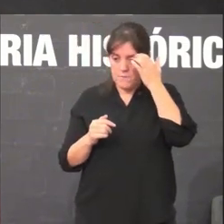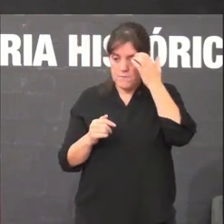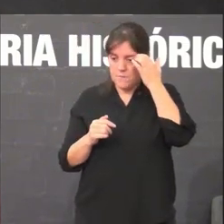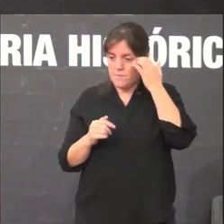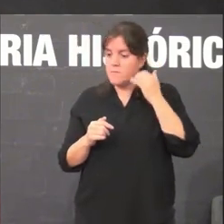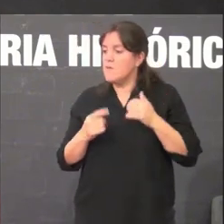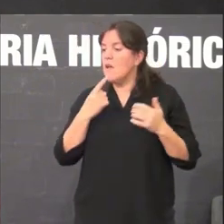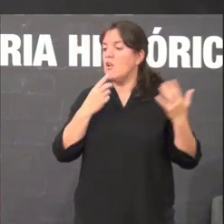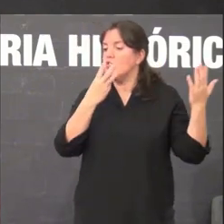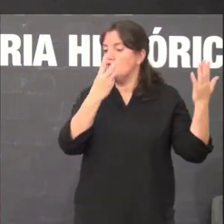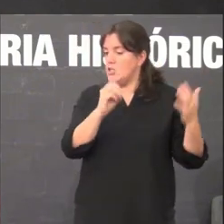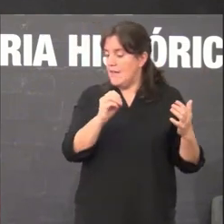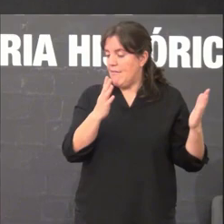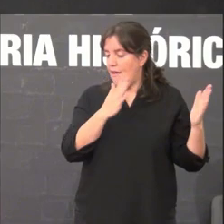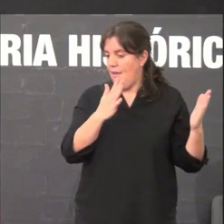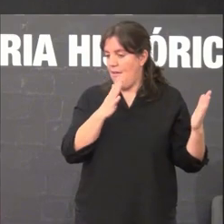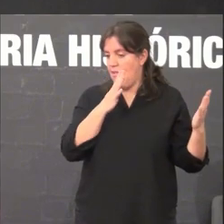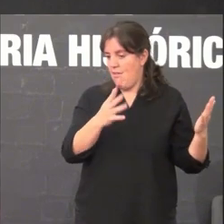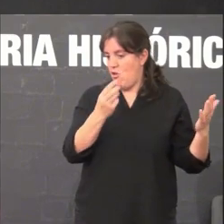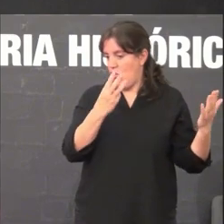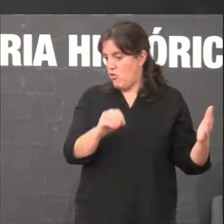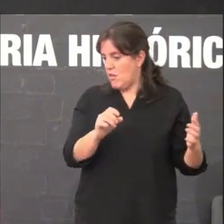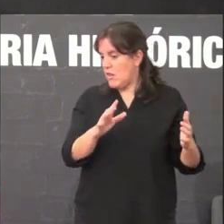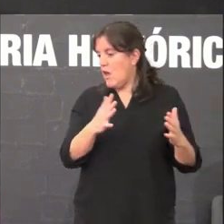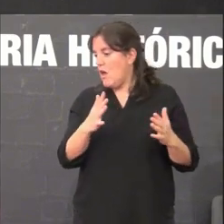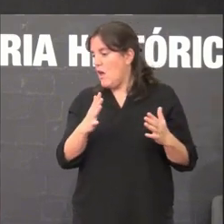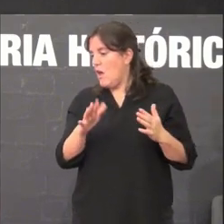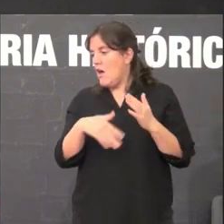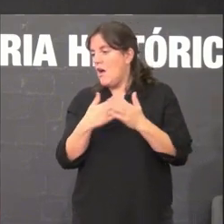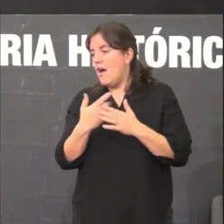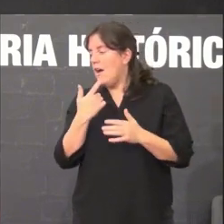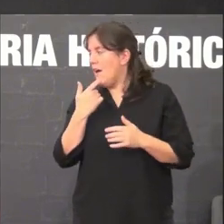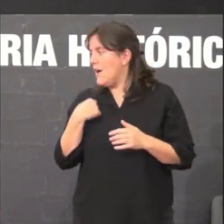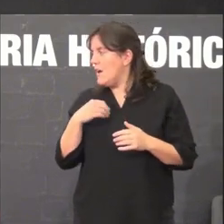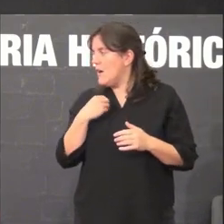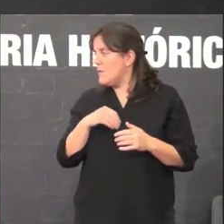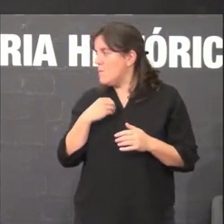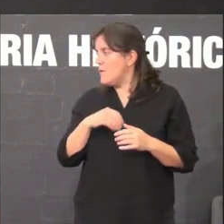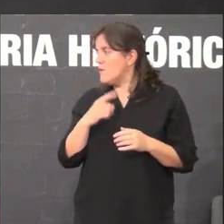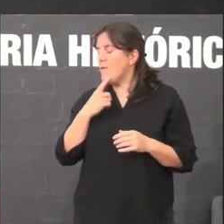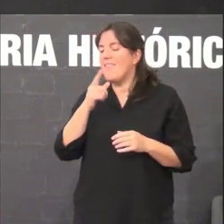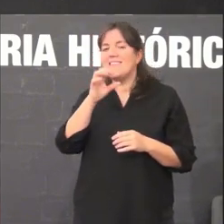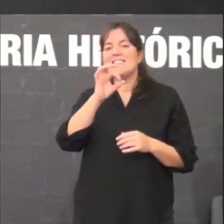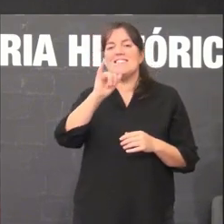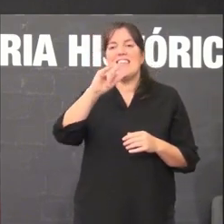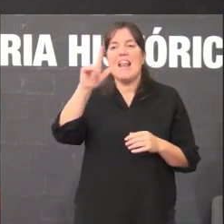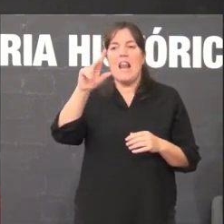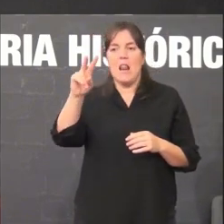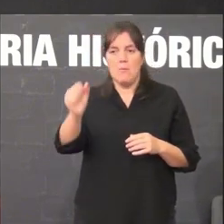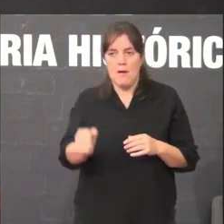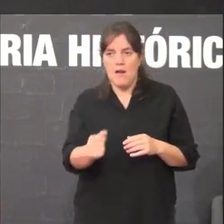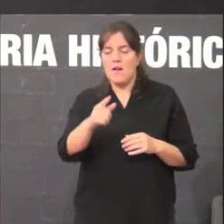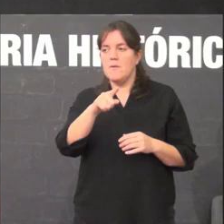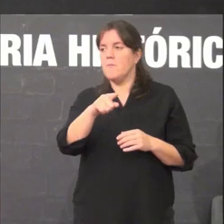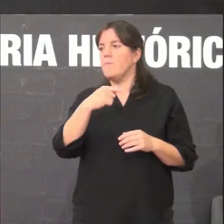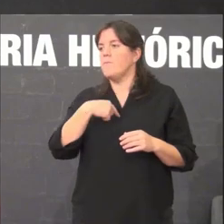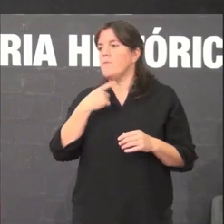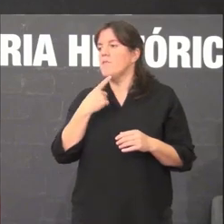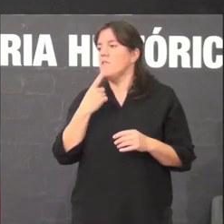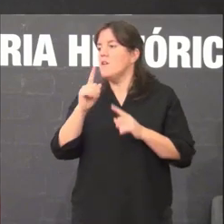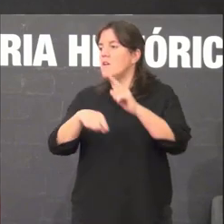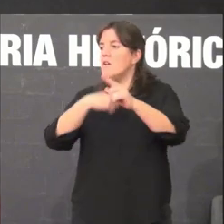de 80, durante sobretudo o predomínio dos governos de direita de Aníbal Cavaco Silva, em que se vão consolidar as